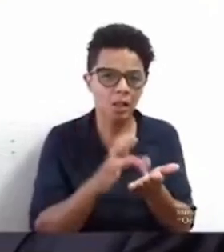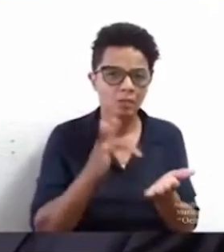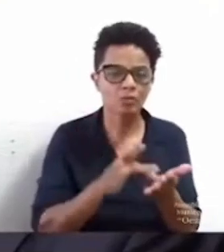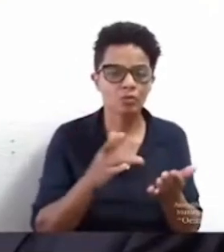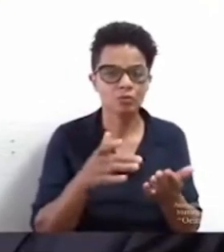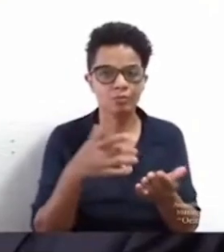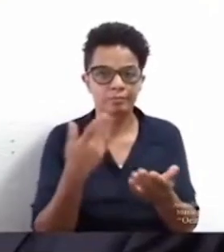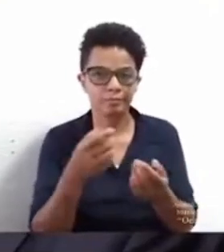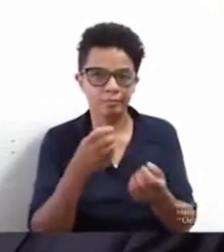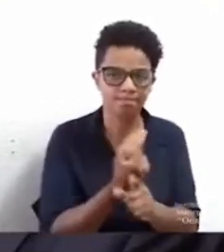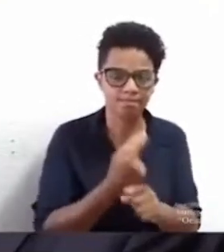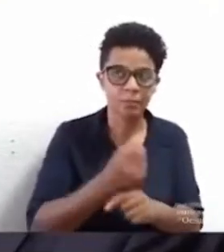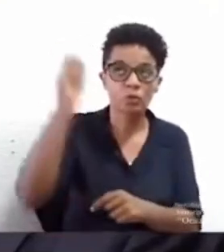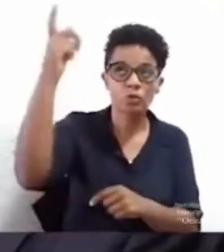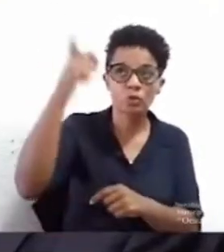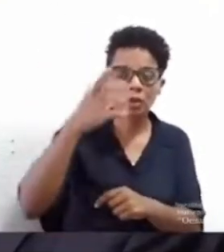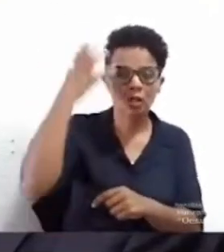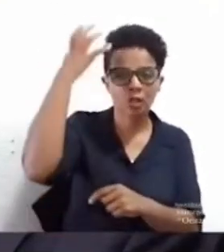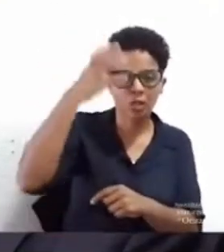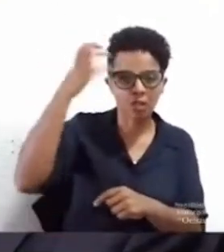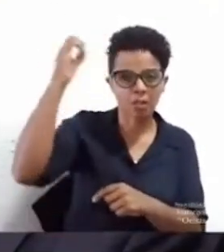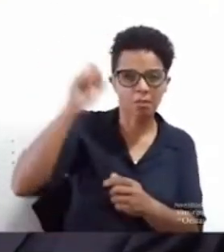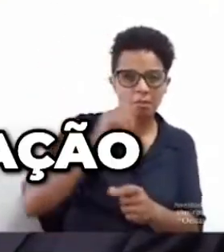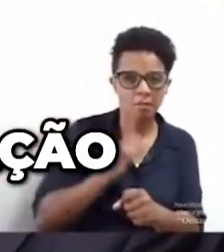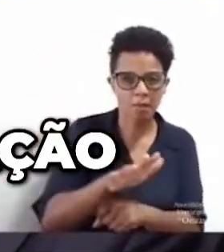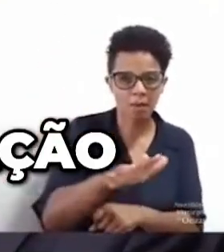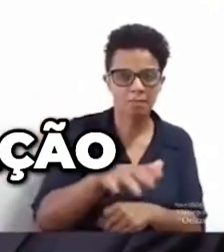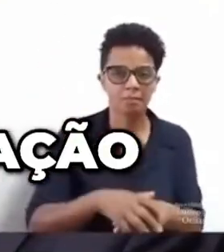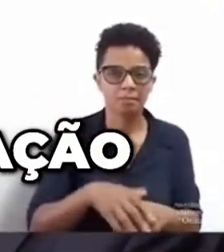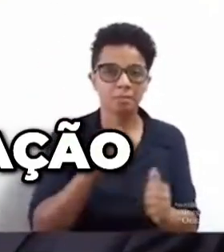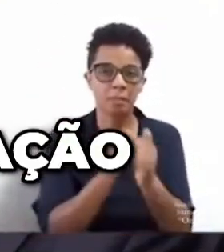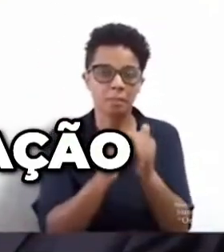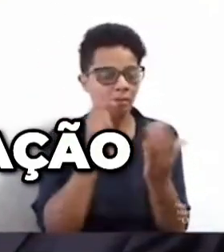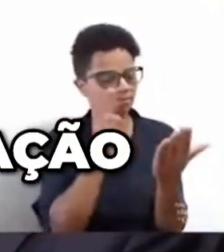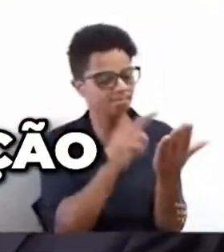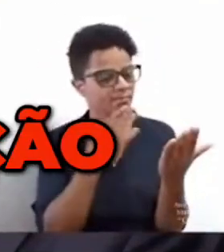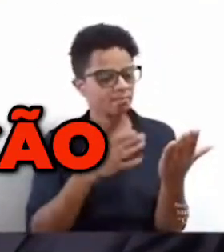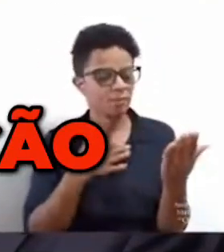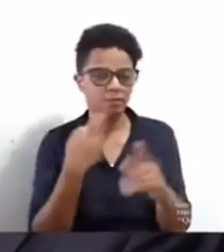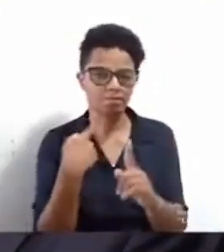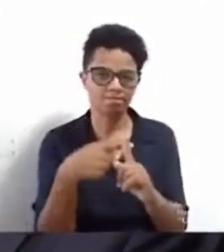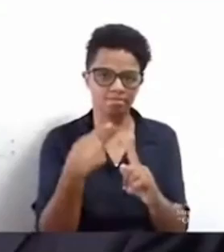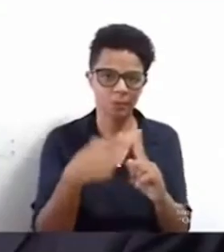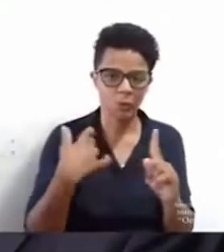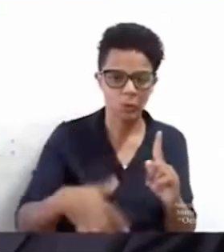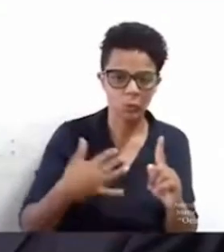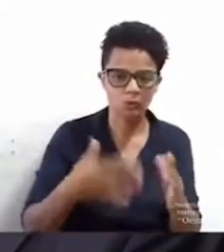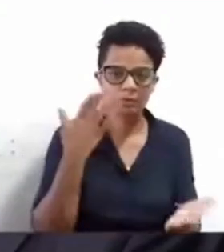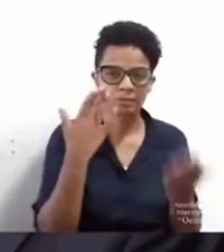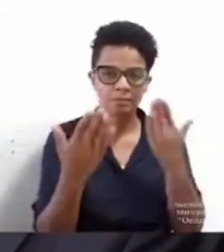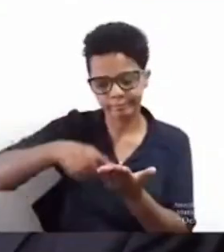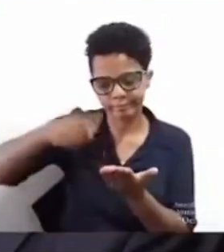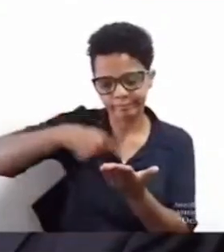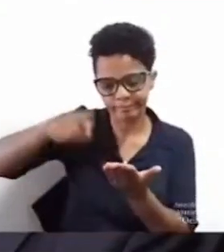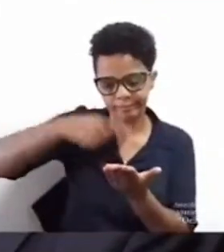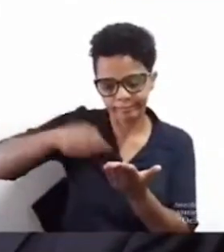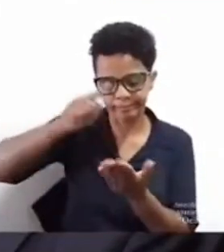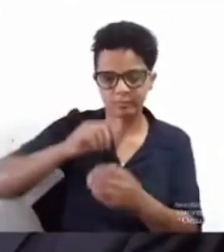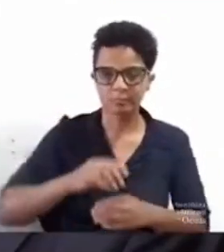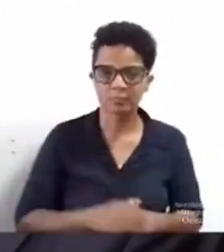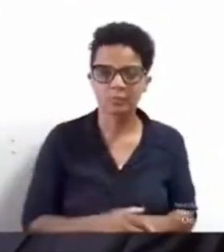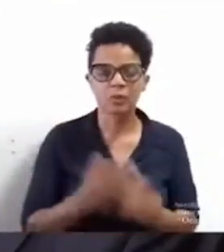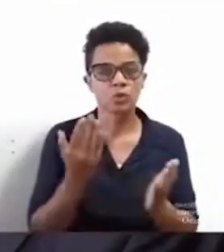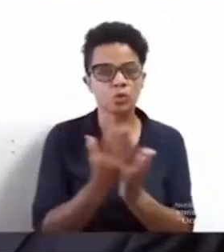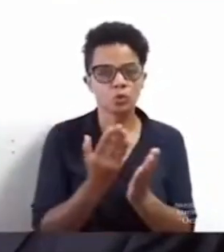de lazer, sol e mar. A leitura em papel oferece vantagens significativas em relação aos suportes digitais. Estudos